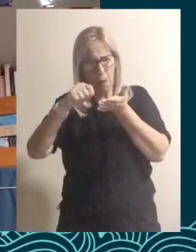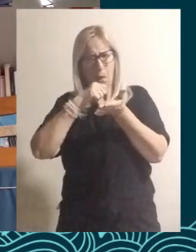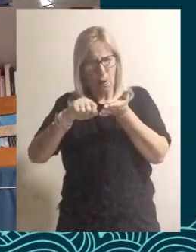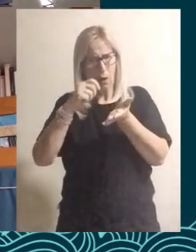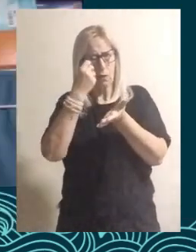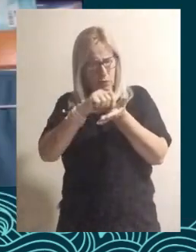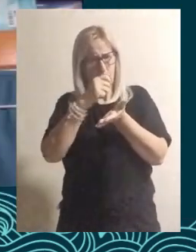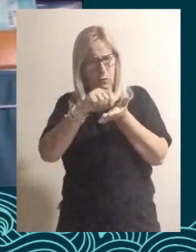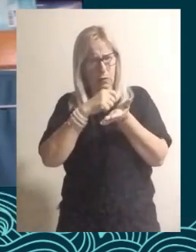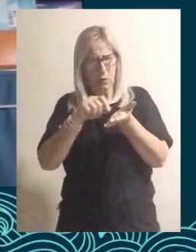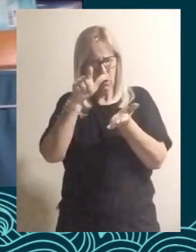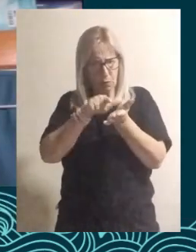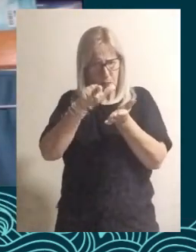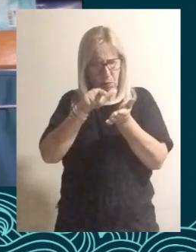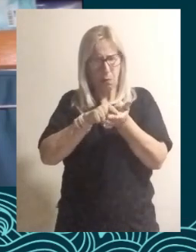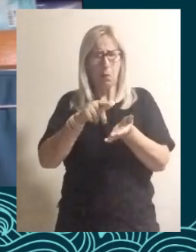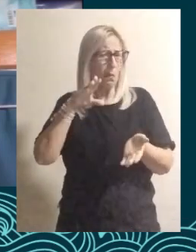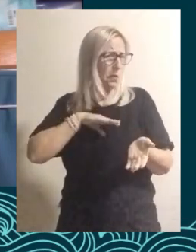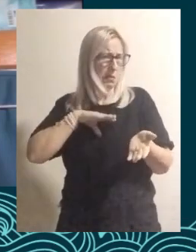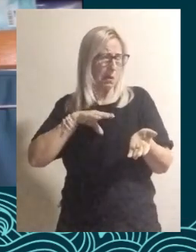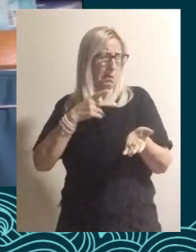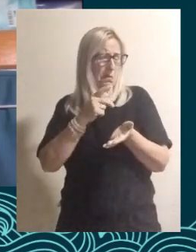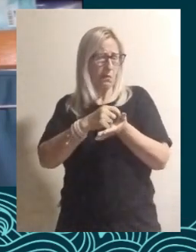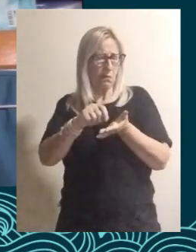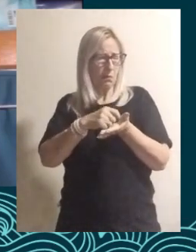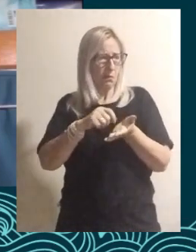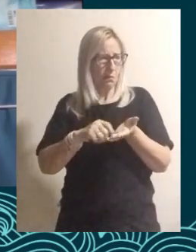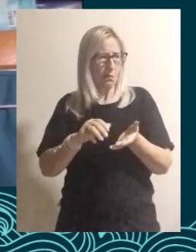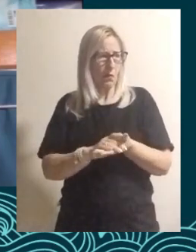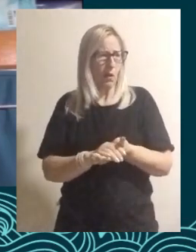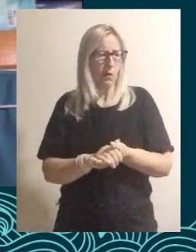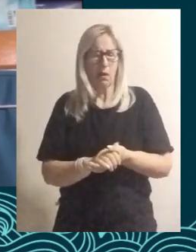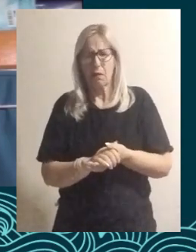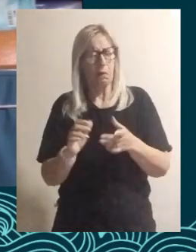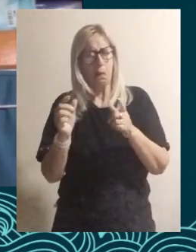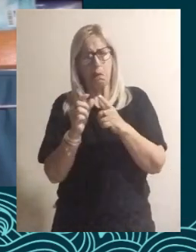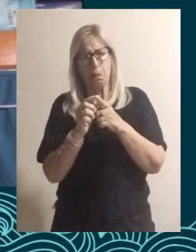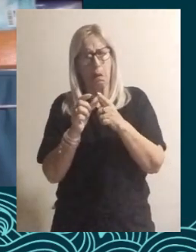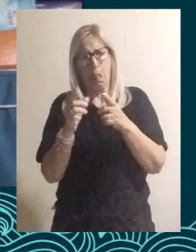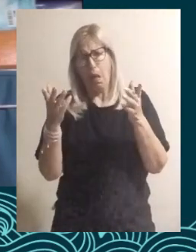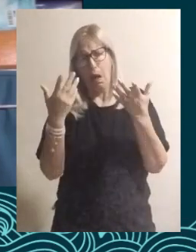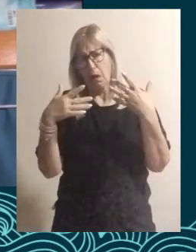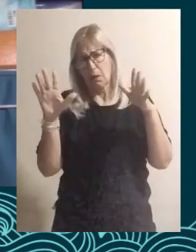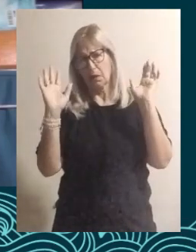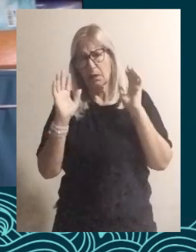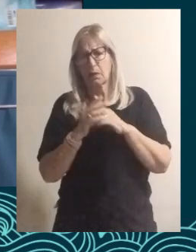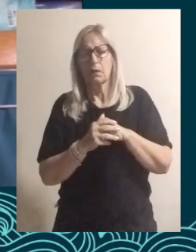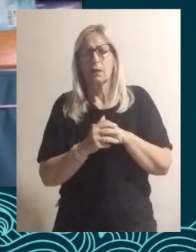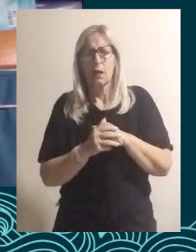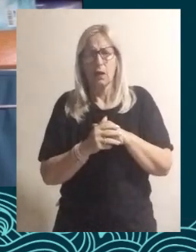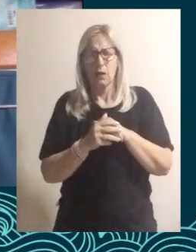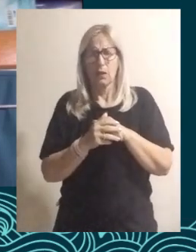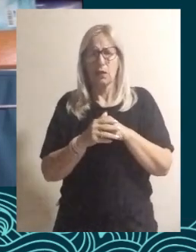no papel. Aí eu anotei no papelzinho, em português mesmo, e aí ela fez lá, falou algumas